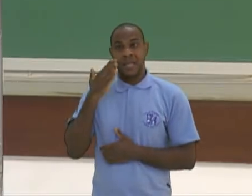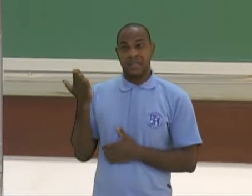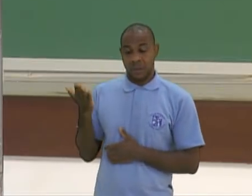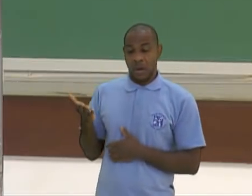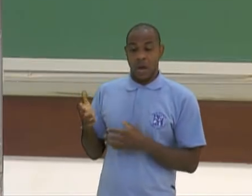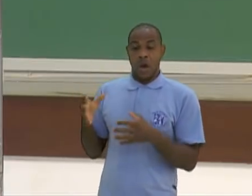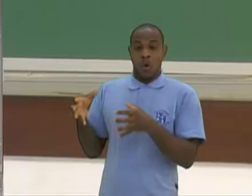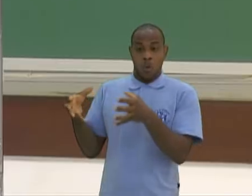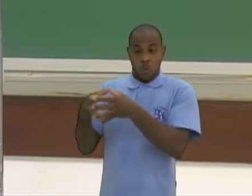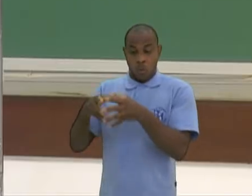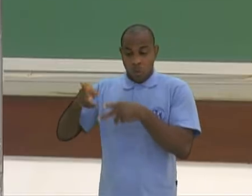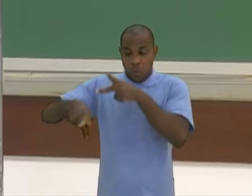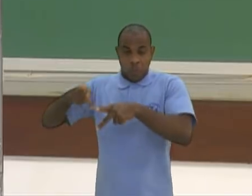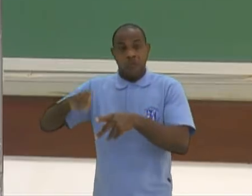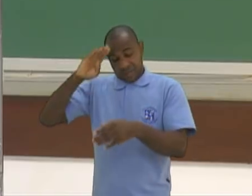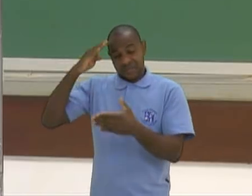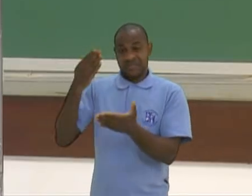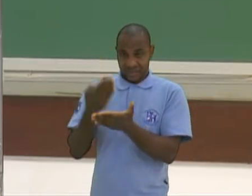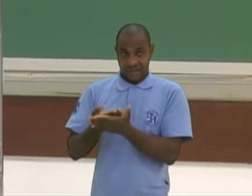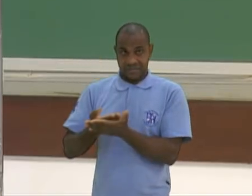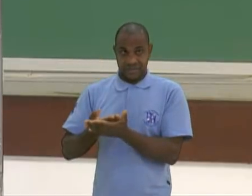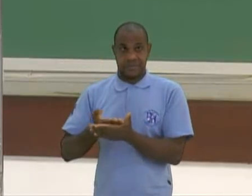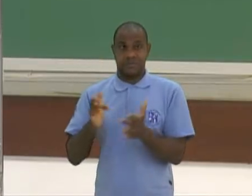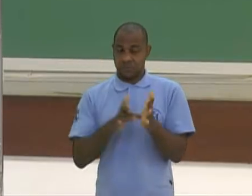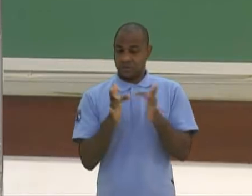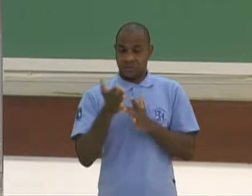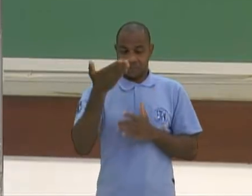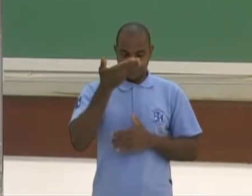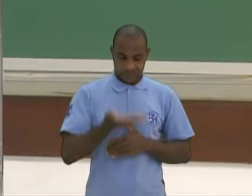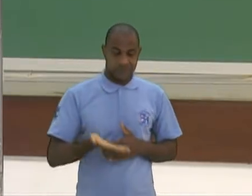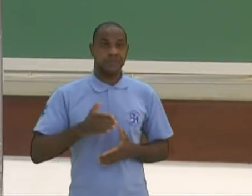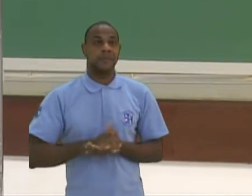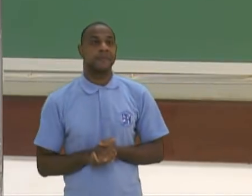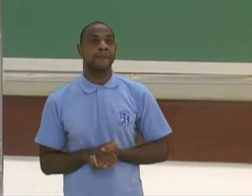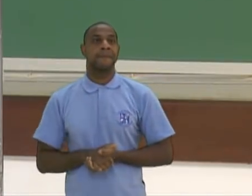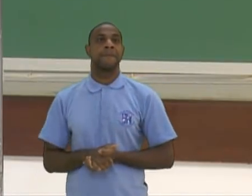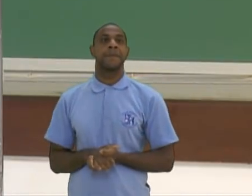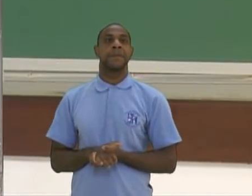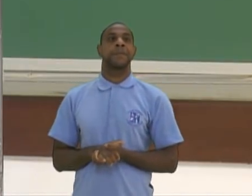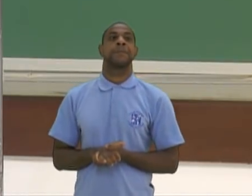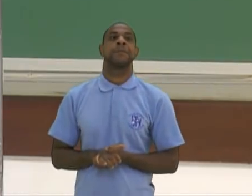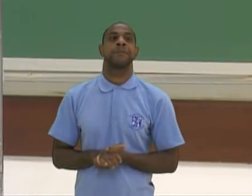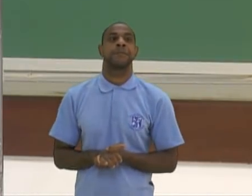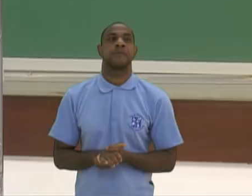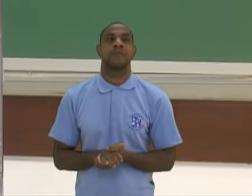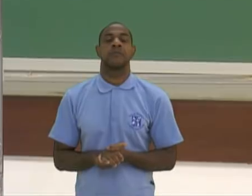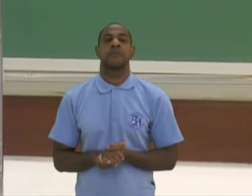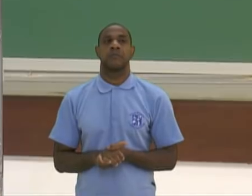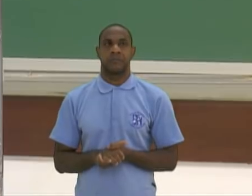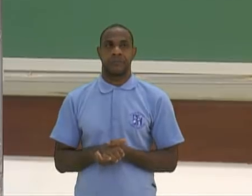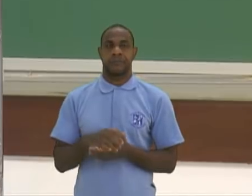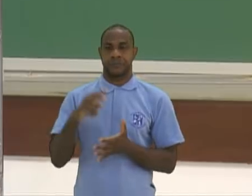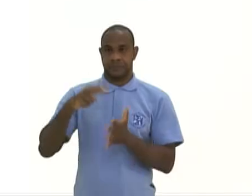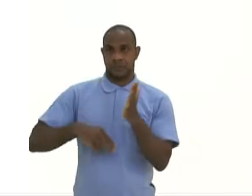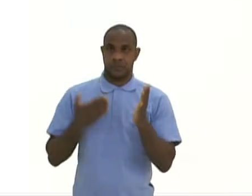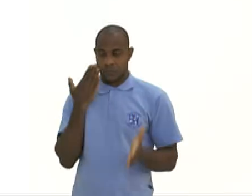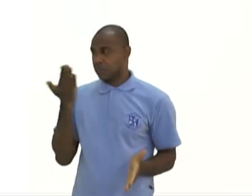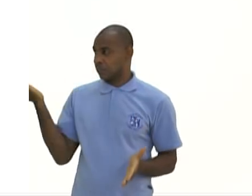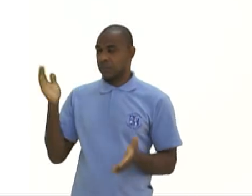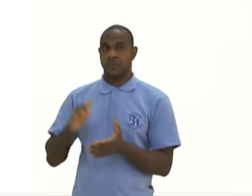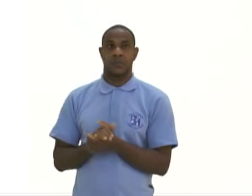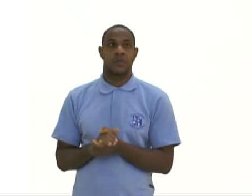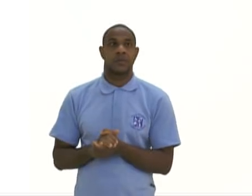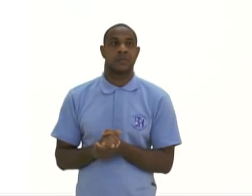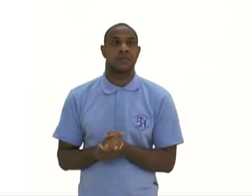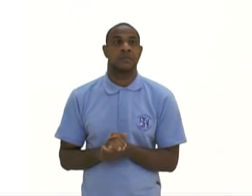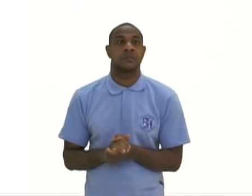grande revolução, num mundo de justiça, no paraíso da terra, como diz o professor Funari aqui. Vamos fazer juntos esse quiz? Nome do